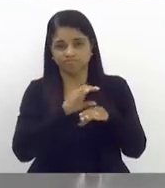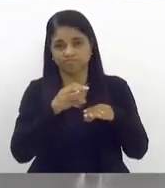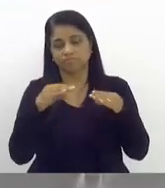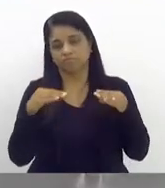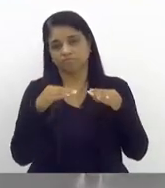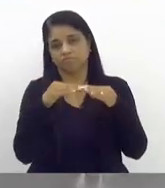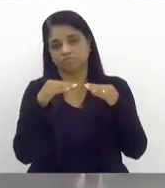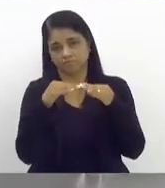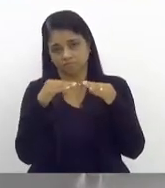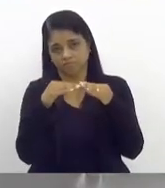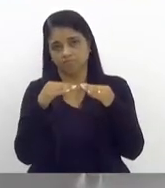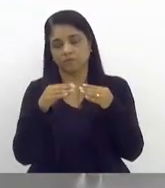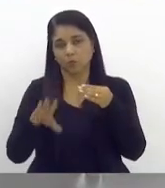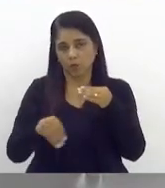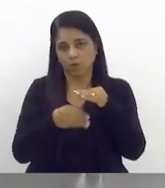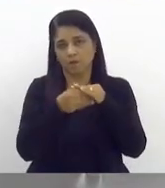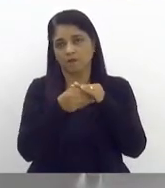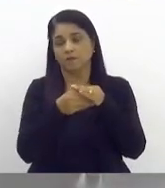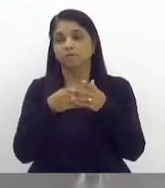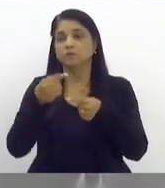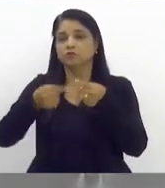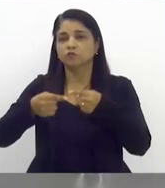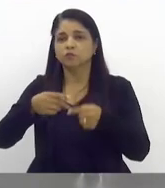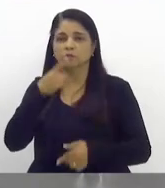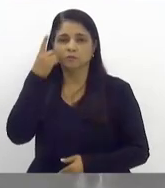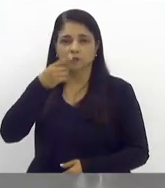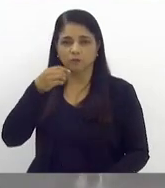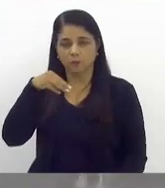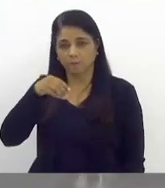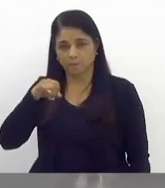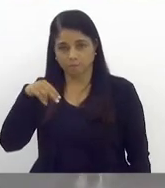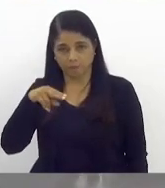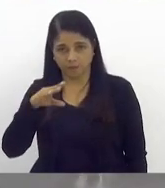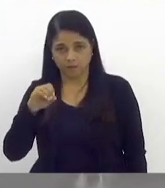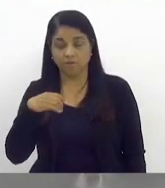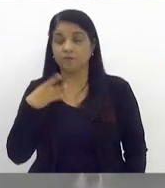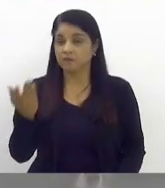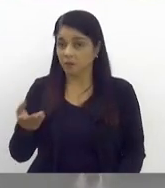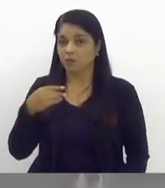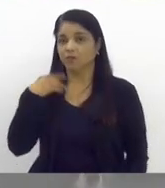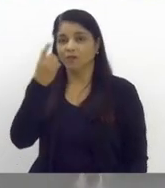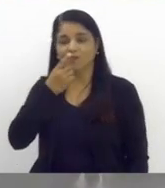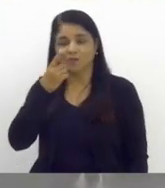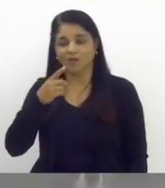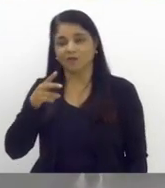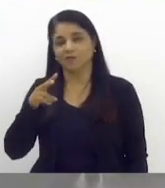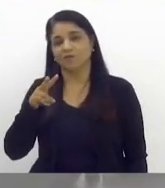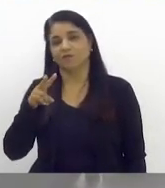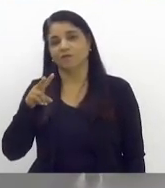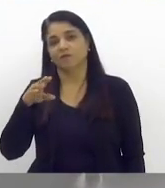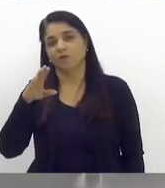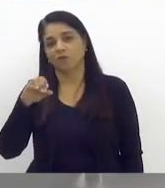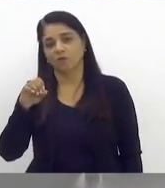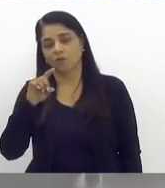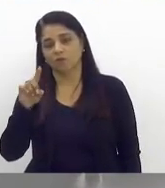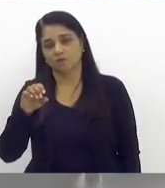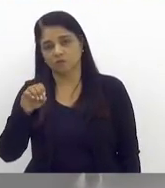Em discussão. Para discutir, deputado Mink. Presidente, deputado Cozzolino, a minha observação é dirigida a Vossa